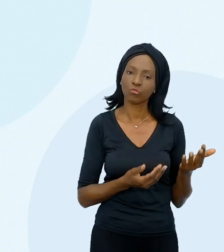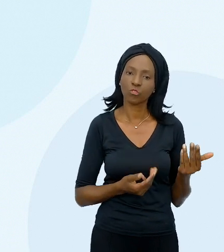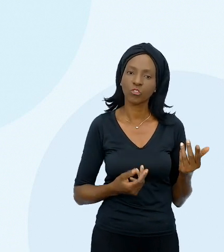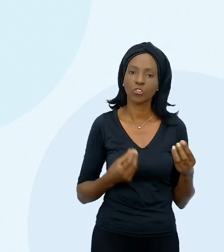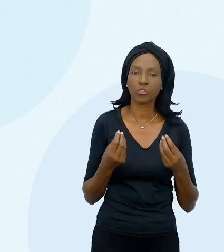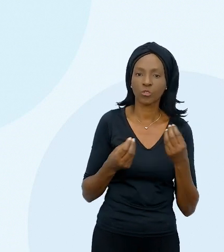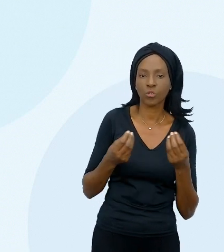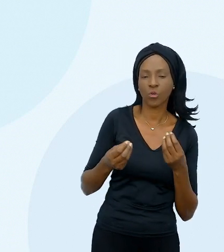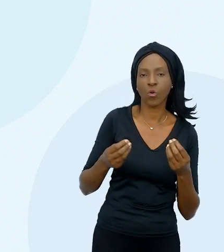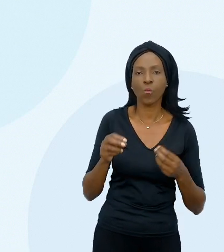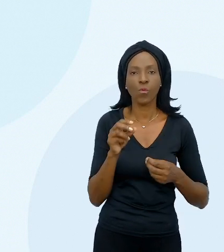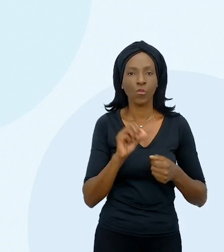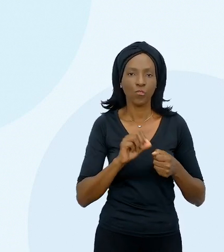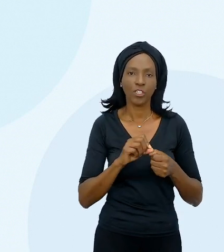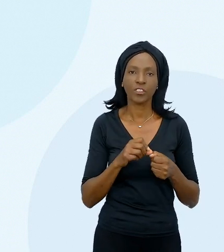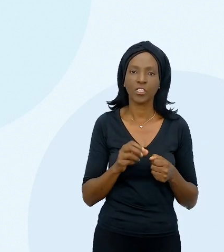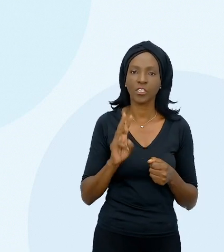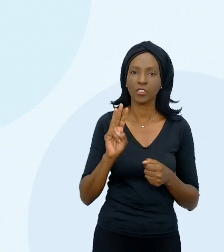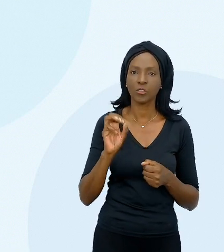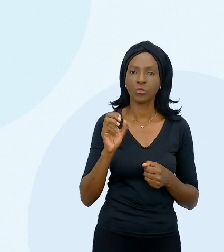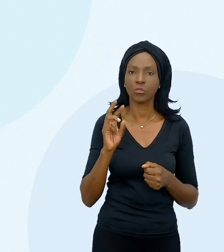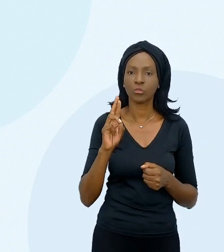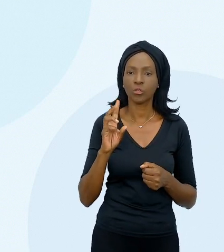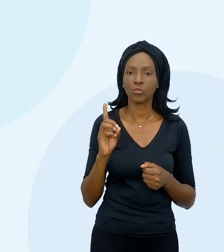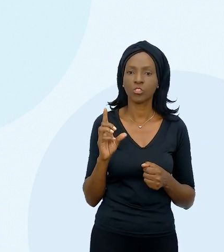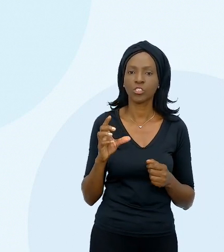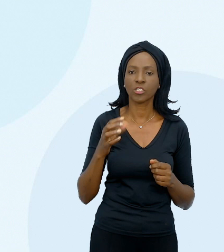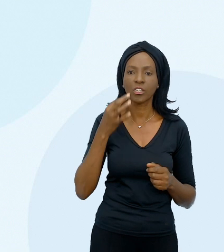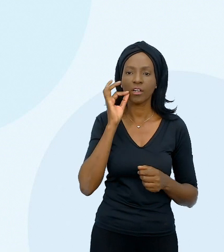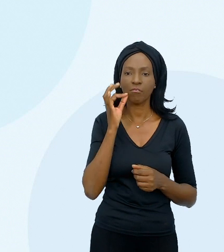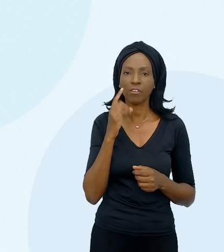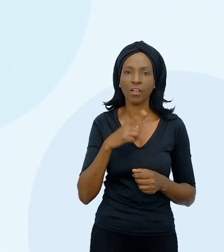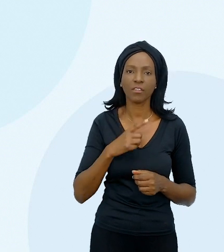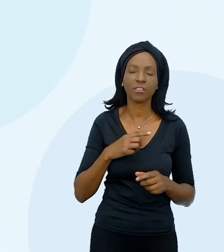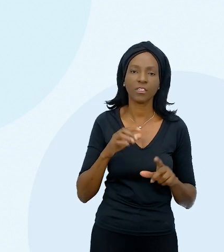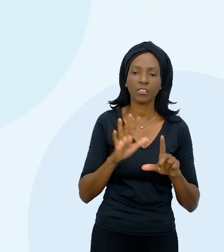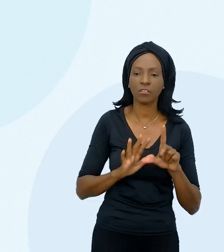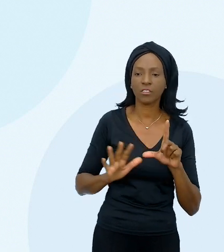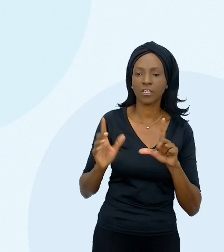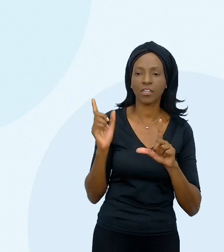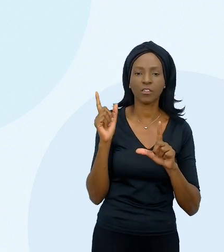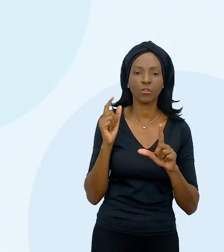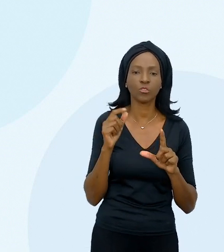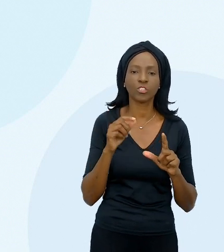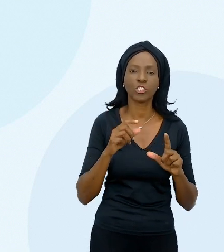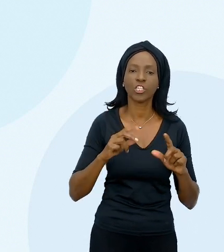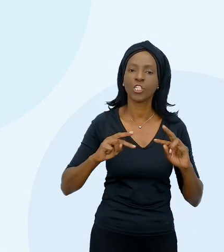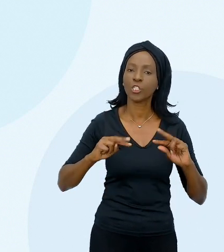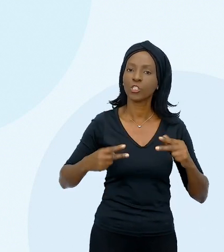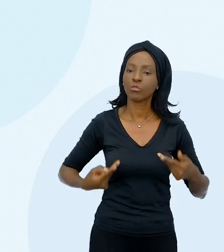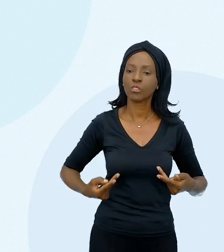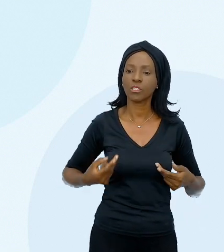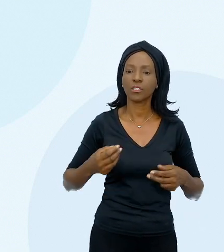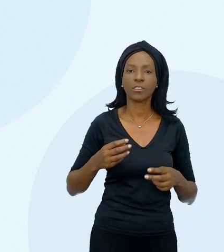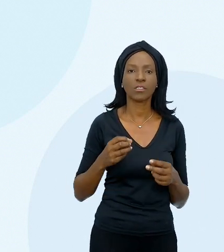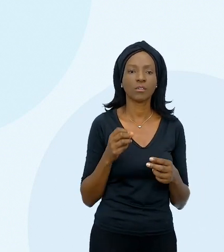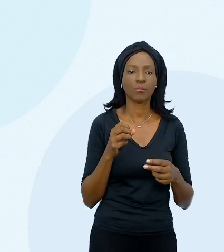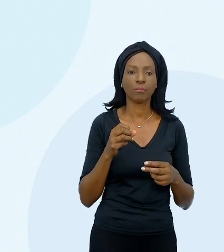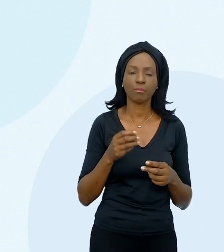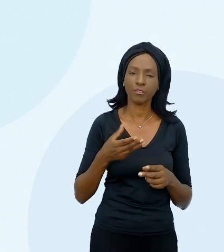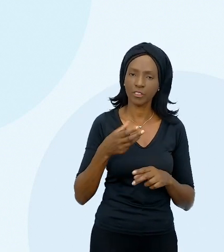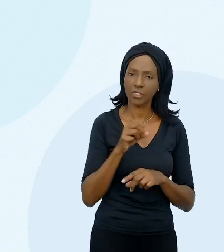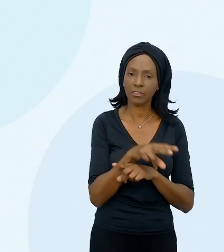Word Café, também temos aí o QR Code e o link para você acessar. Esse material aqui também é